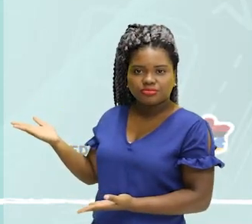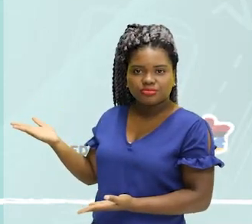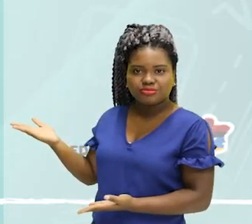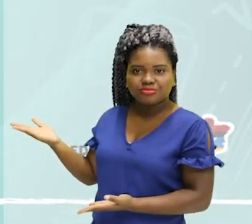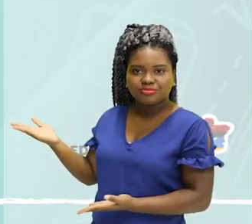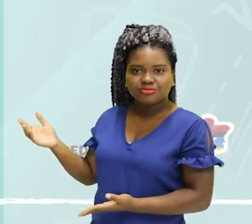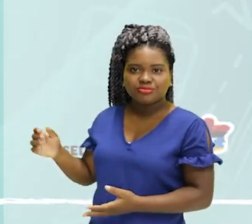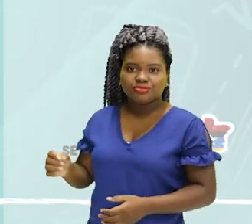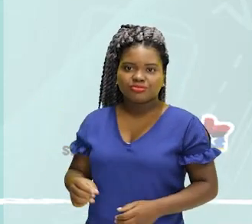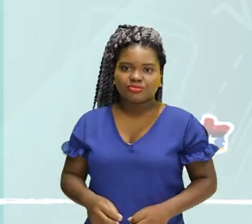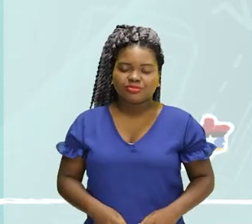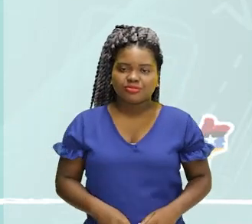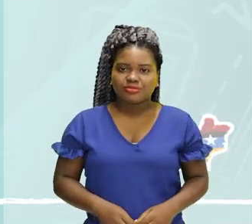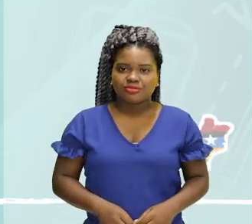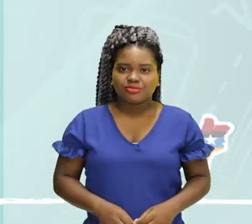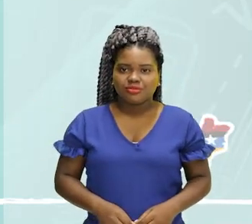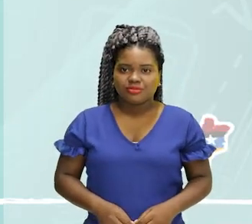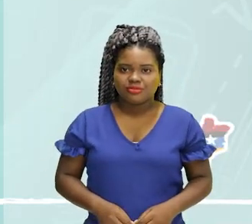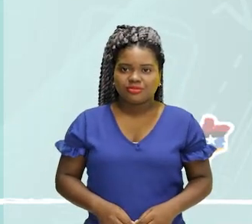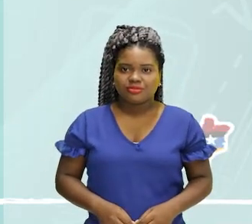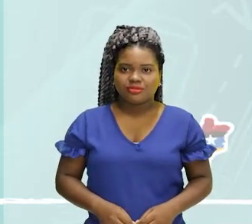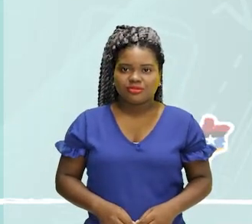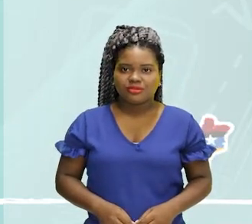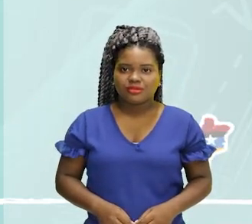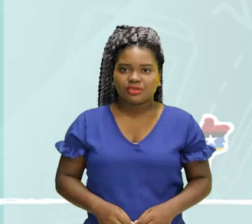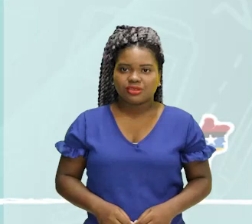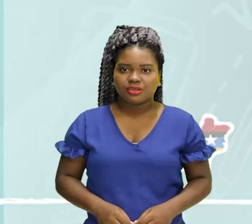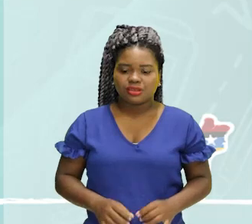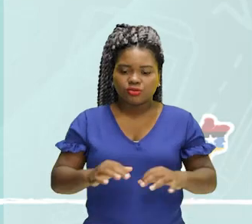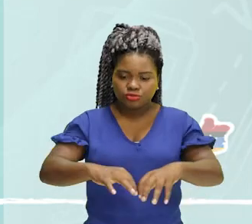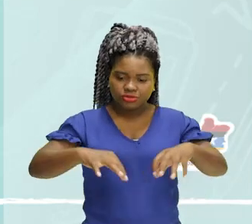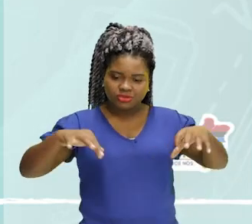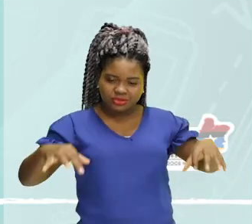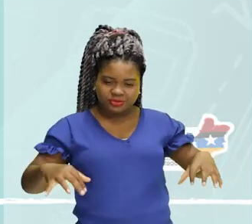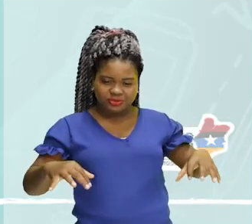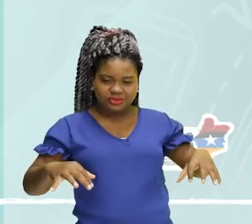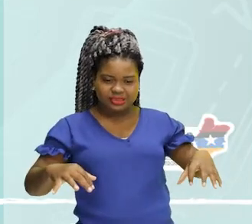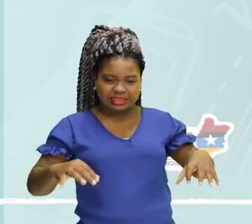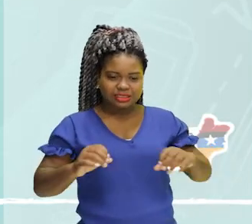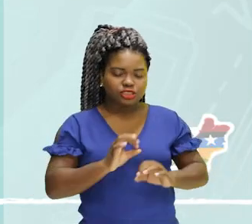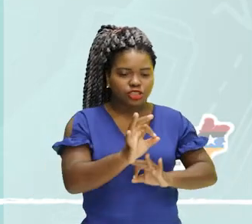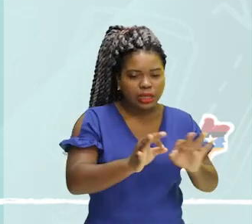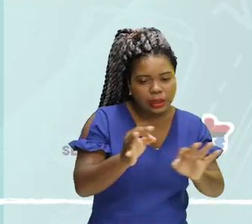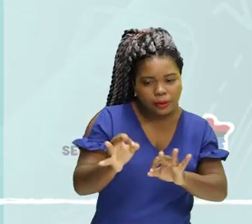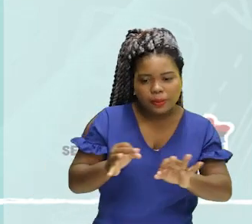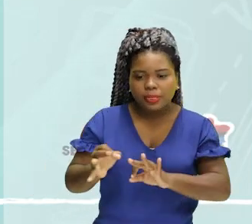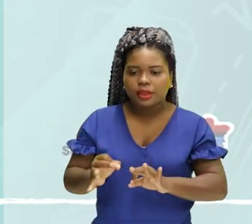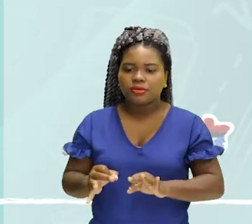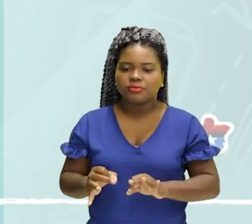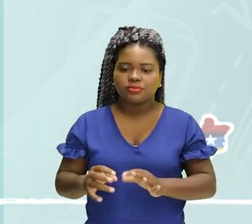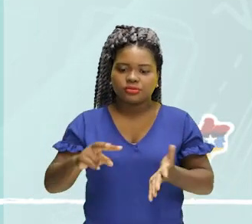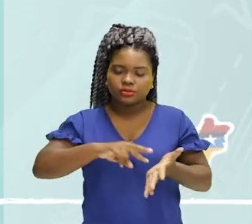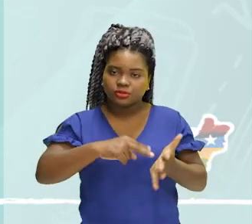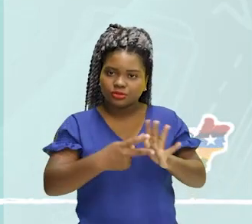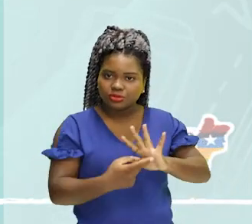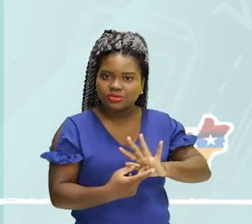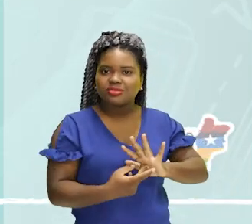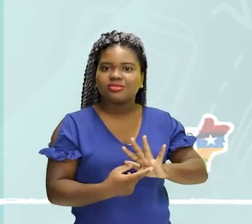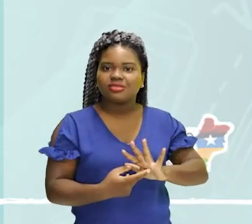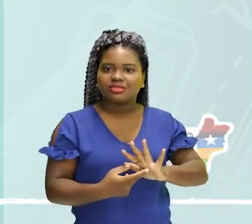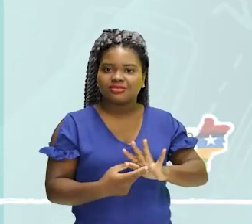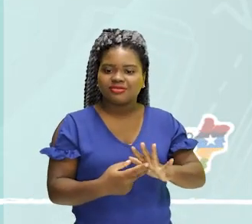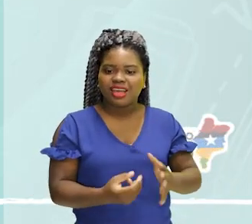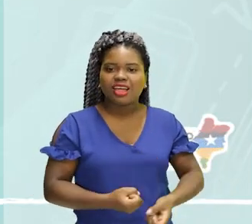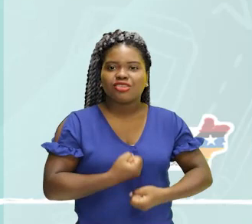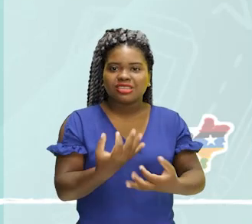os significados que expressam e podem ser modales, relacionadas à atitude do falante